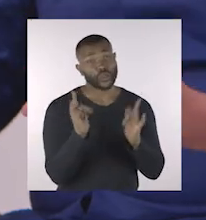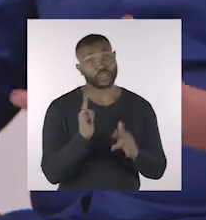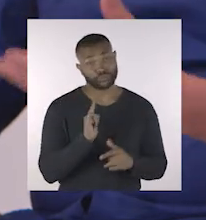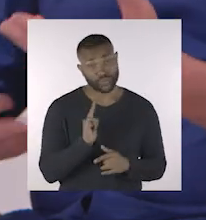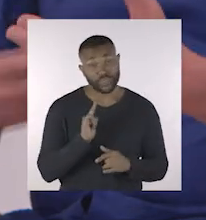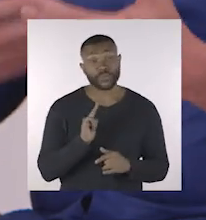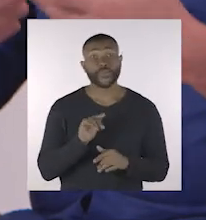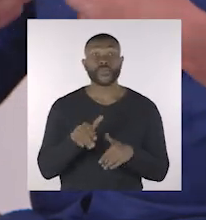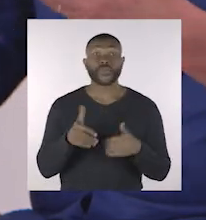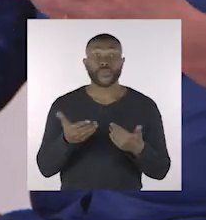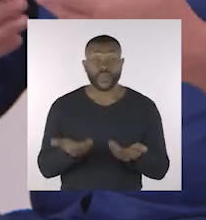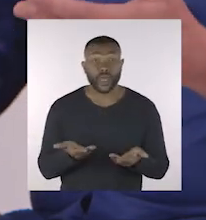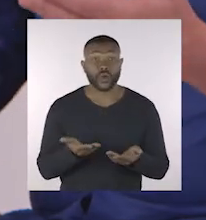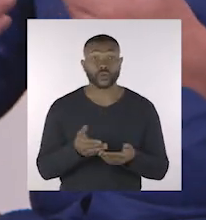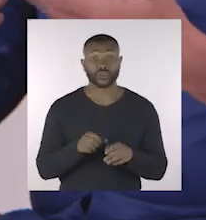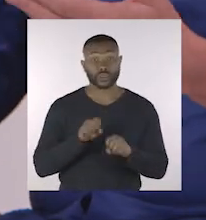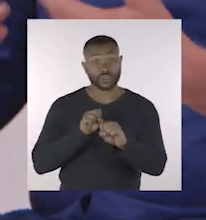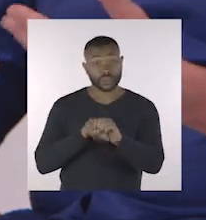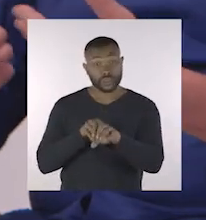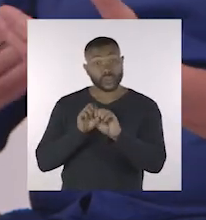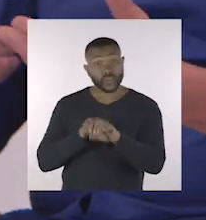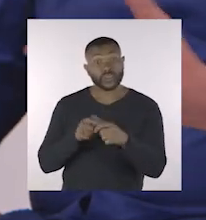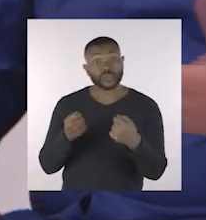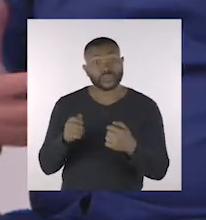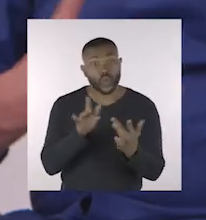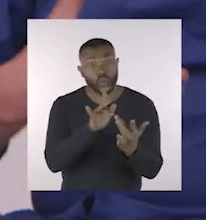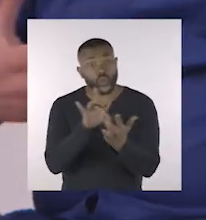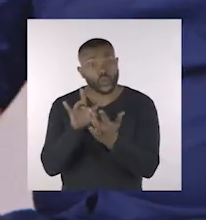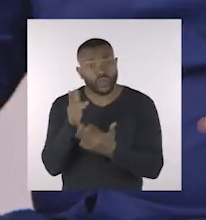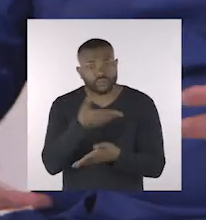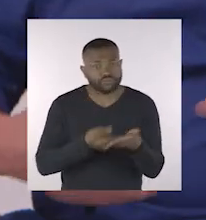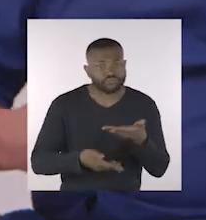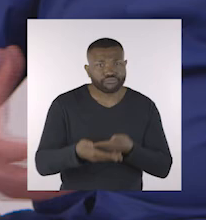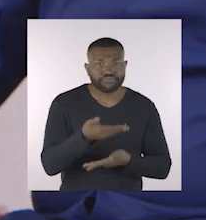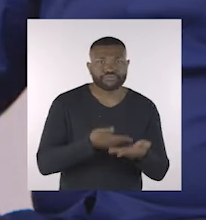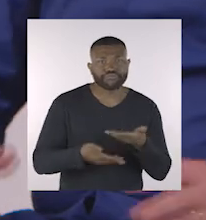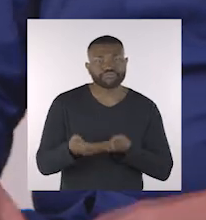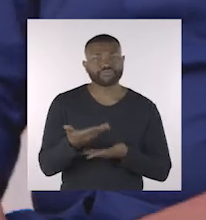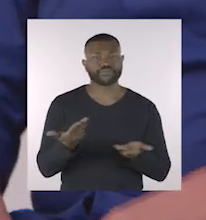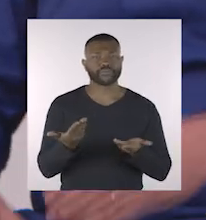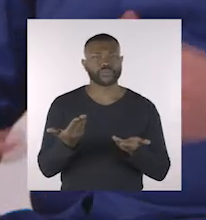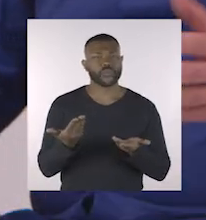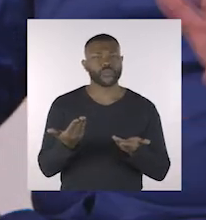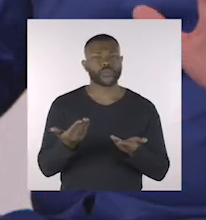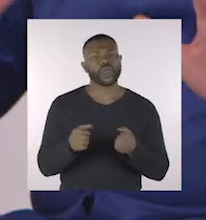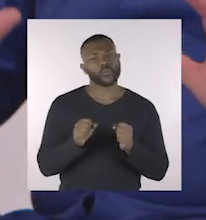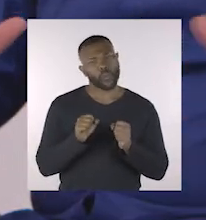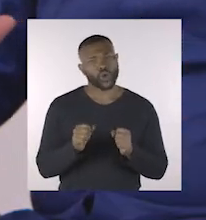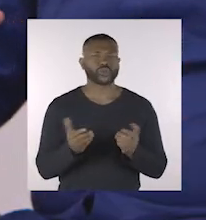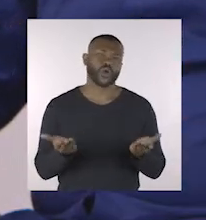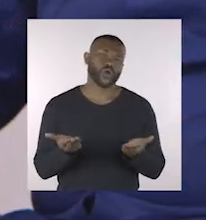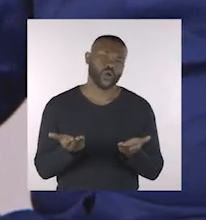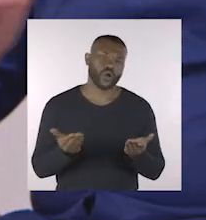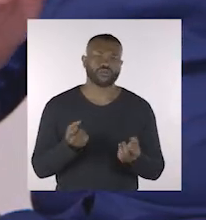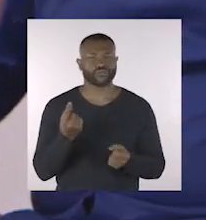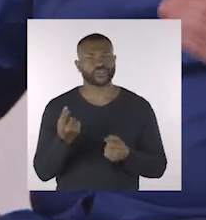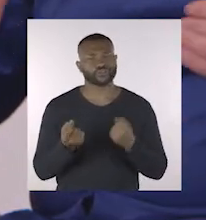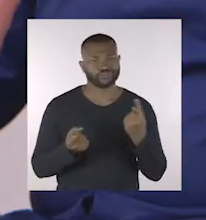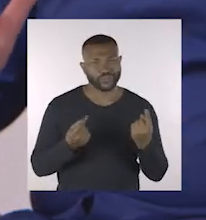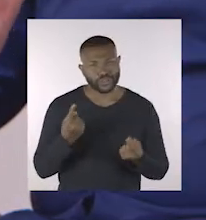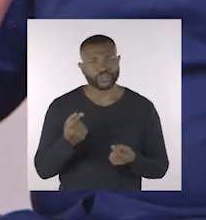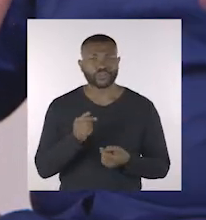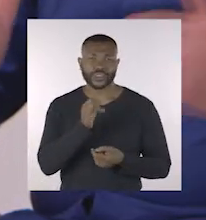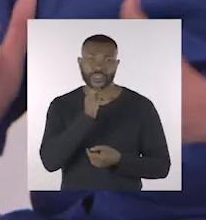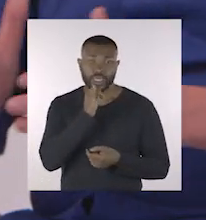namorada processo vai camarão passa nesse de desse com convívio pessoal do convívio não que a gente seja contra não você pode